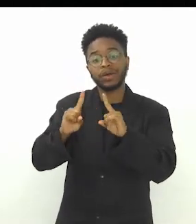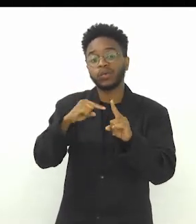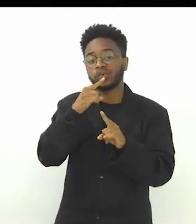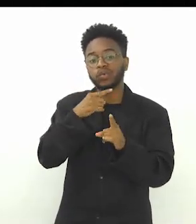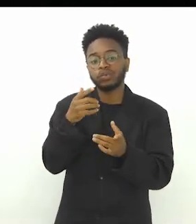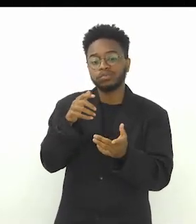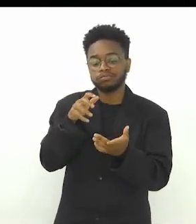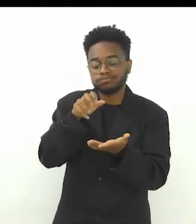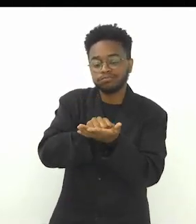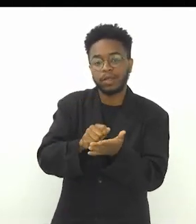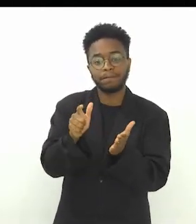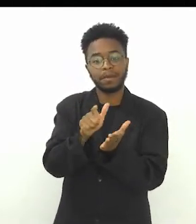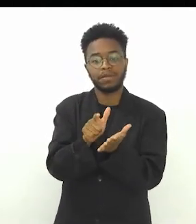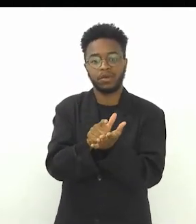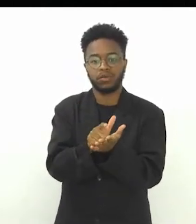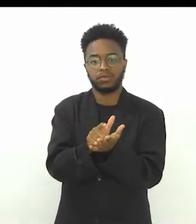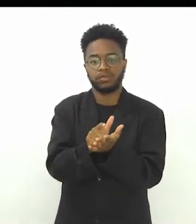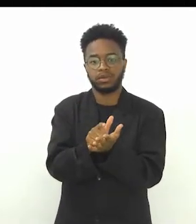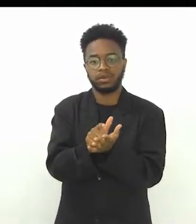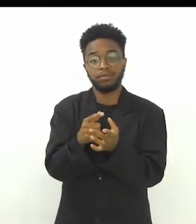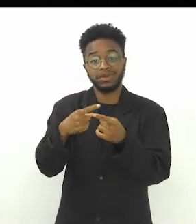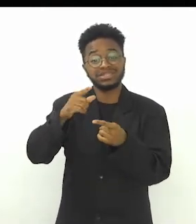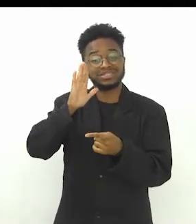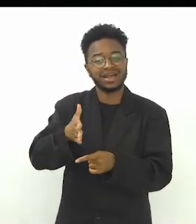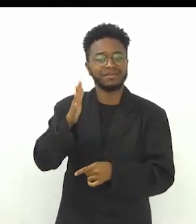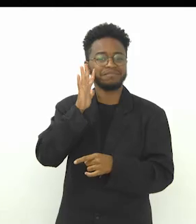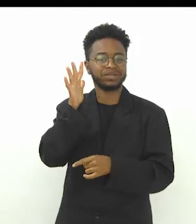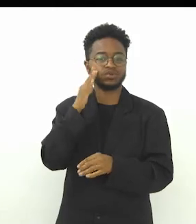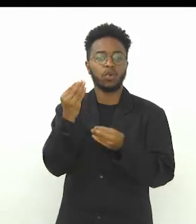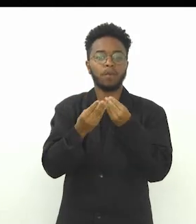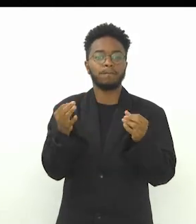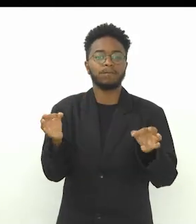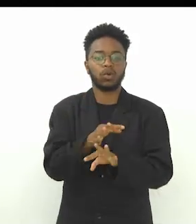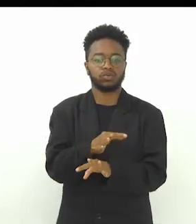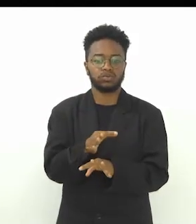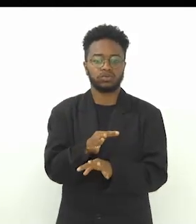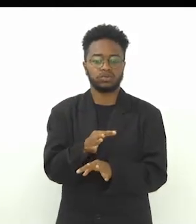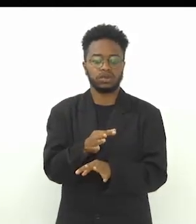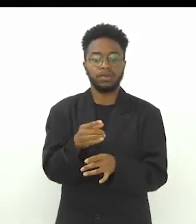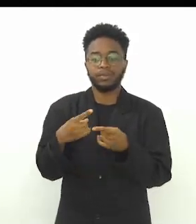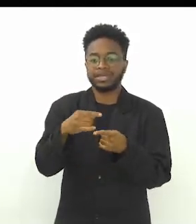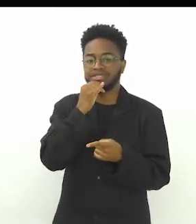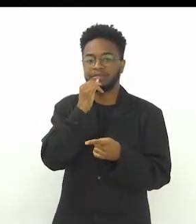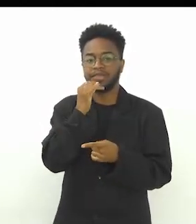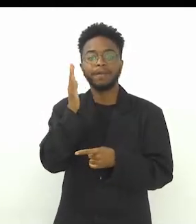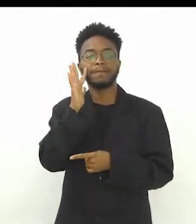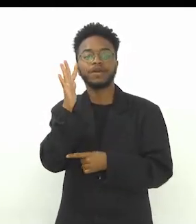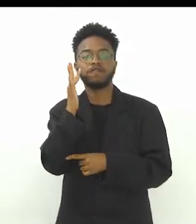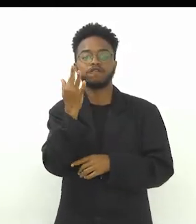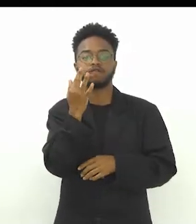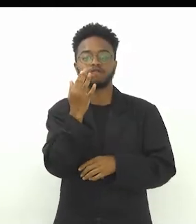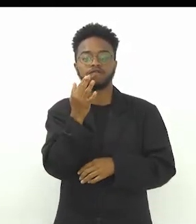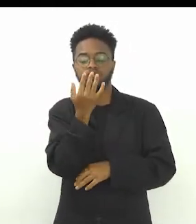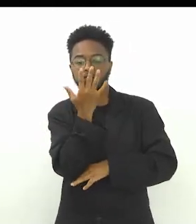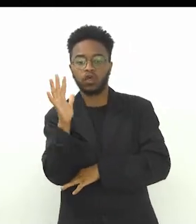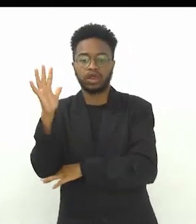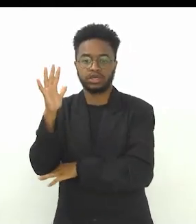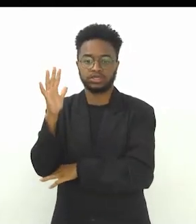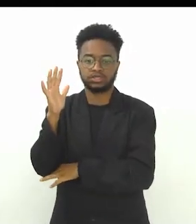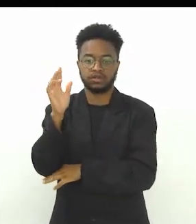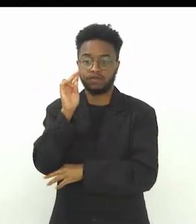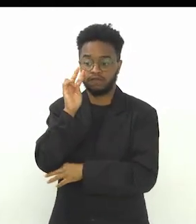está no papel o todo pronto, né? Ele já tem a visão, vamos dizer assim, da floresta e não da árvore. E muitas